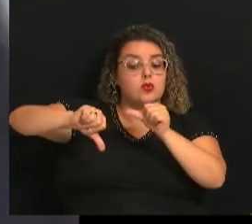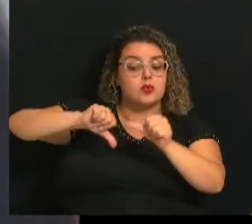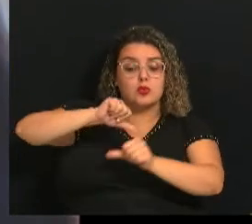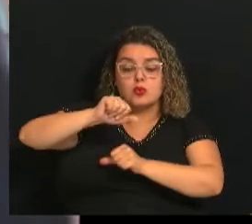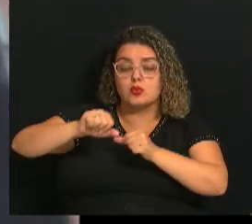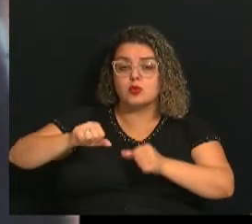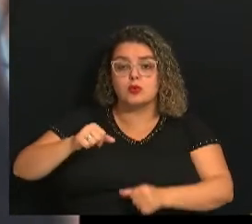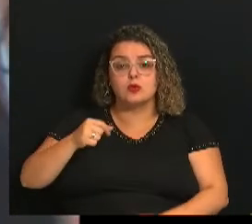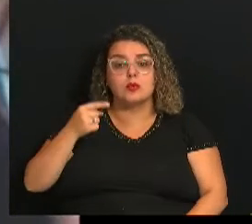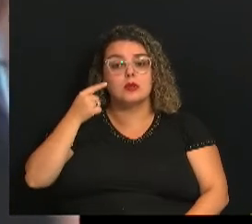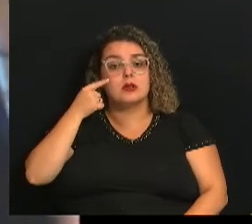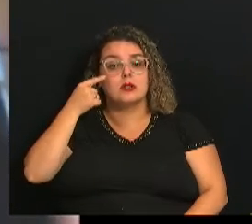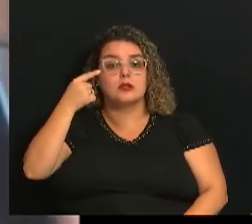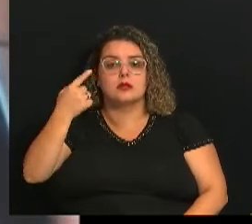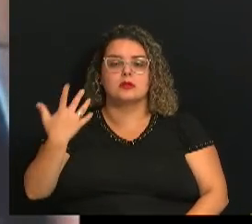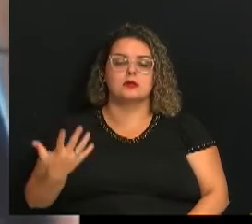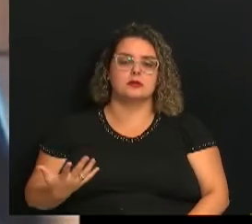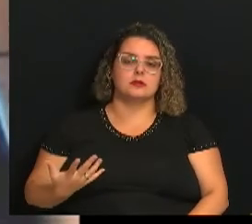intencionalidade política.